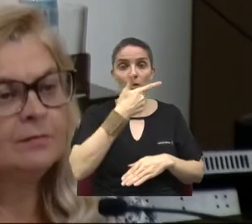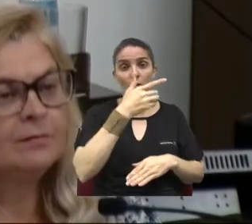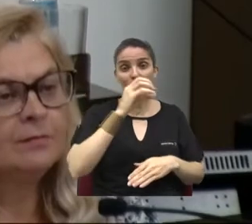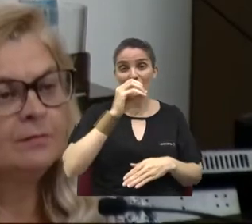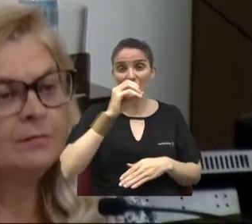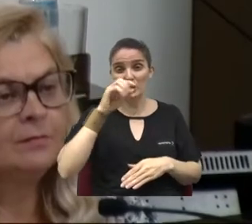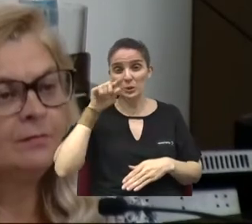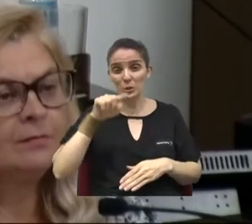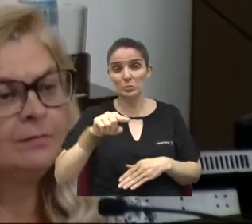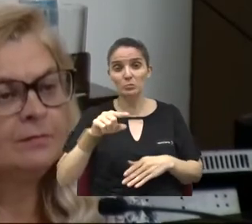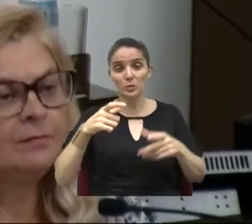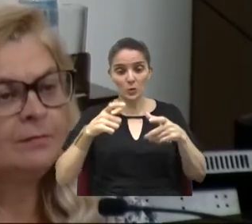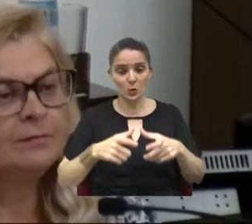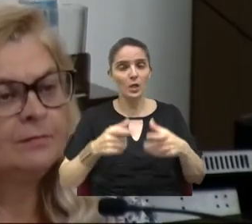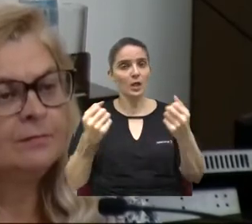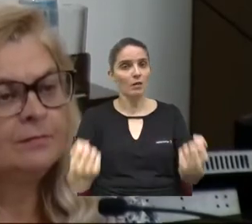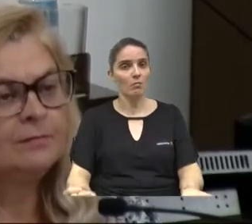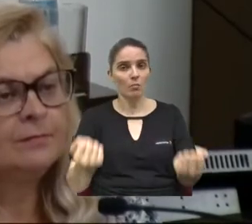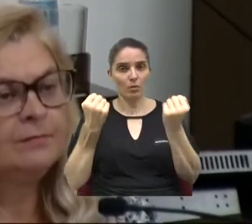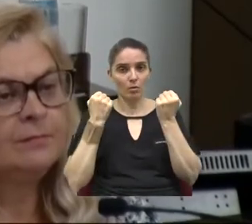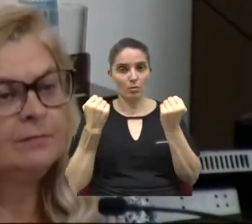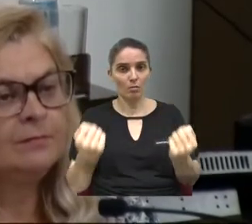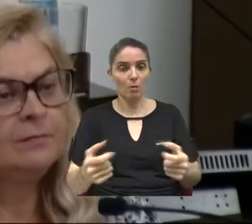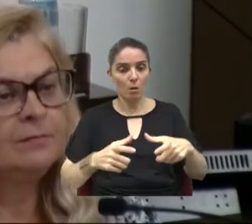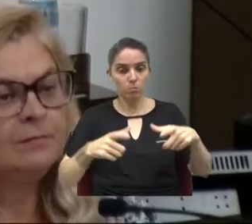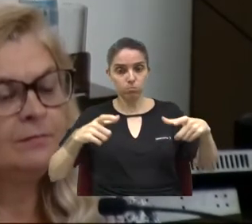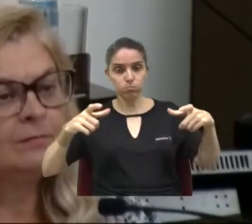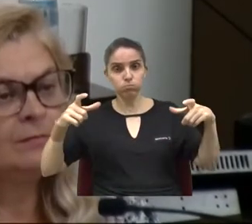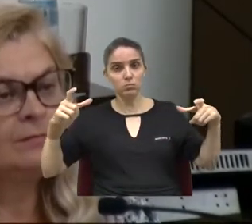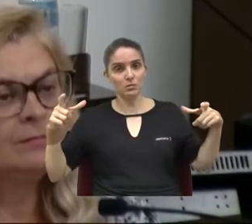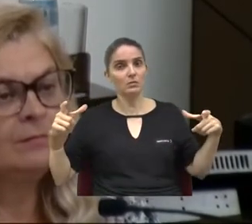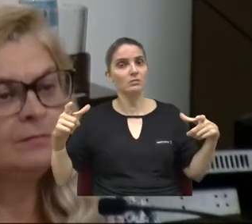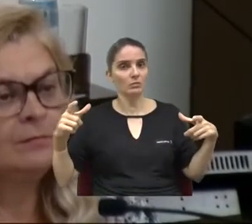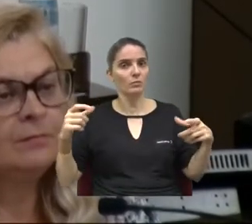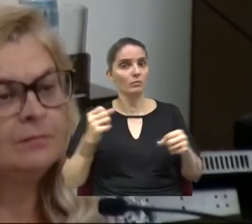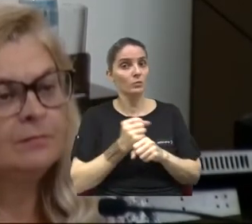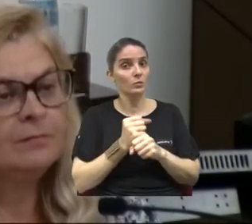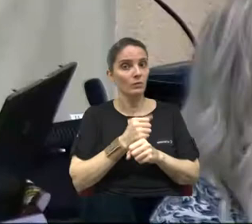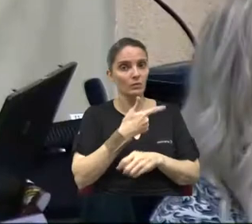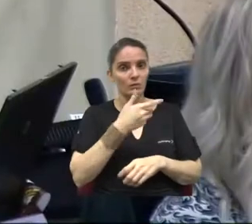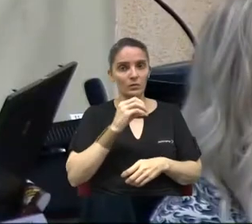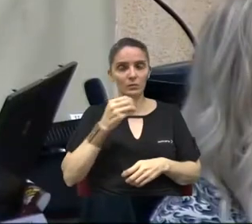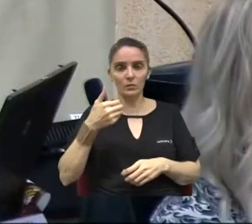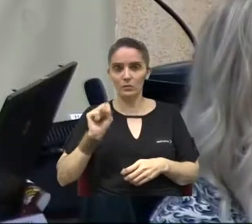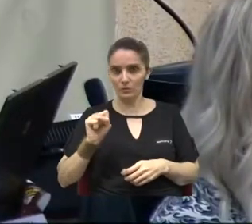mil estabelecimentos e academias em 2018.